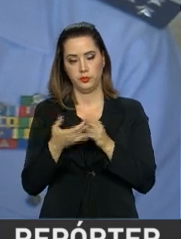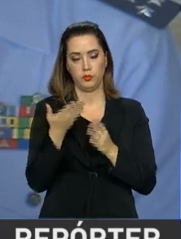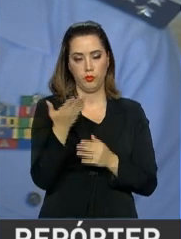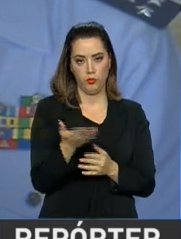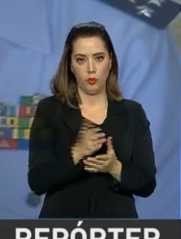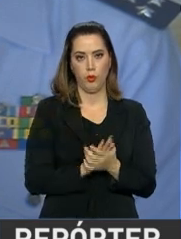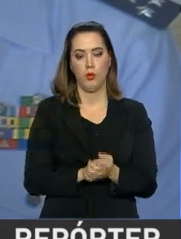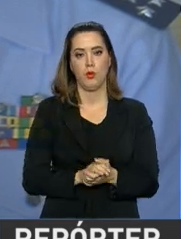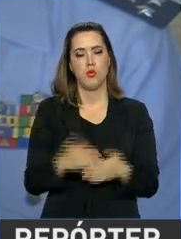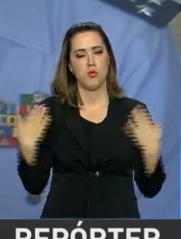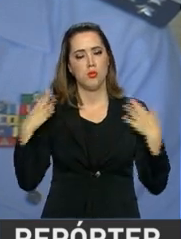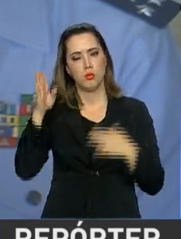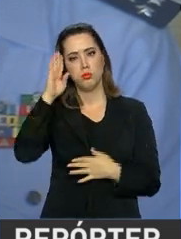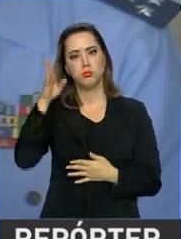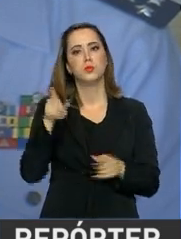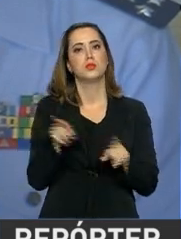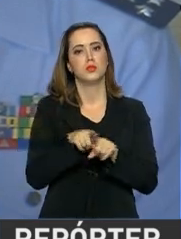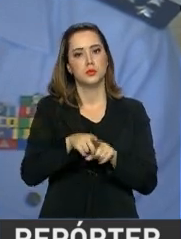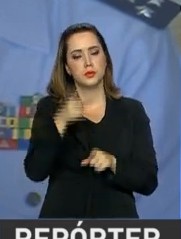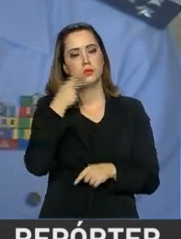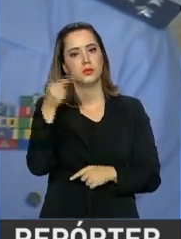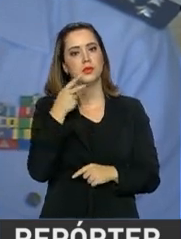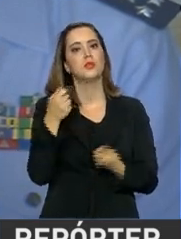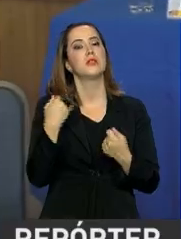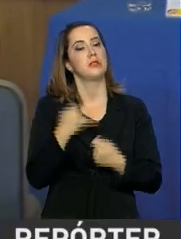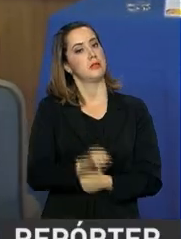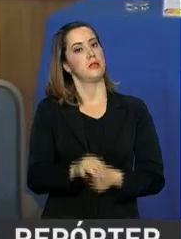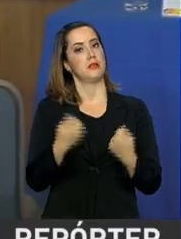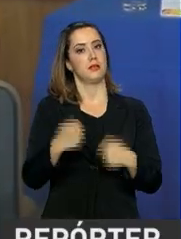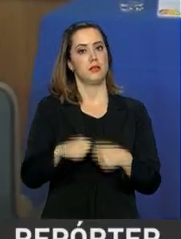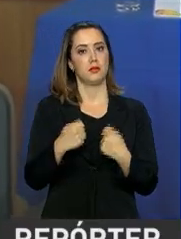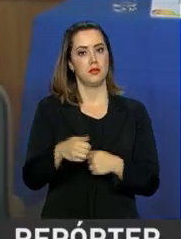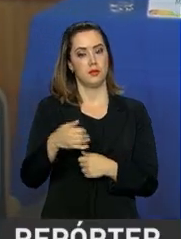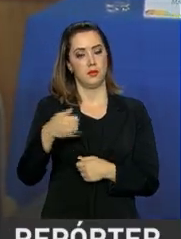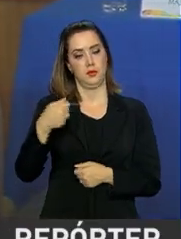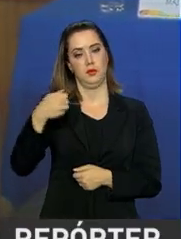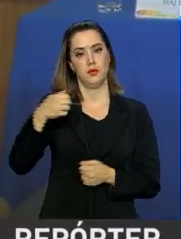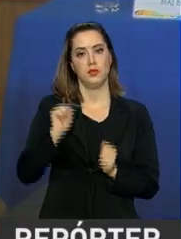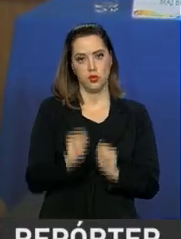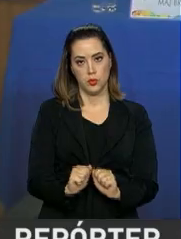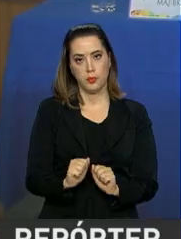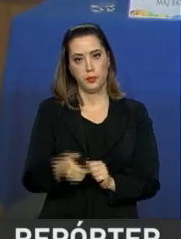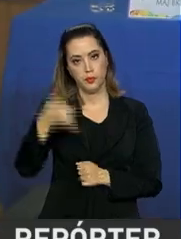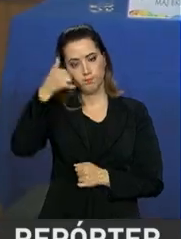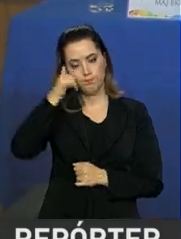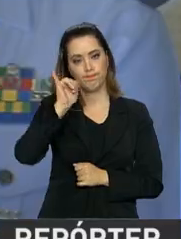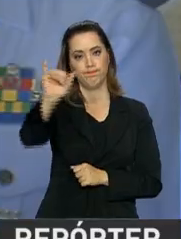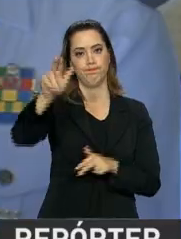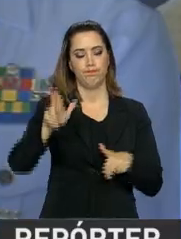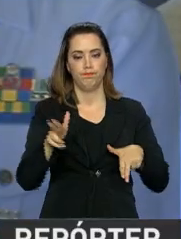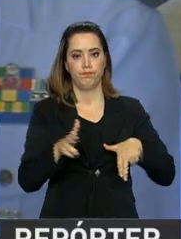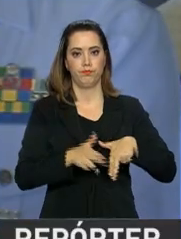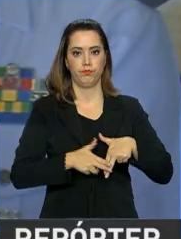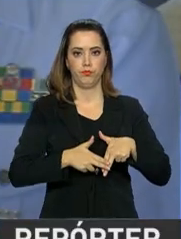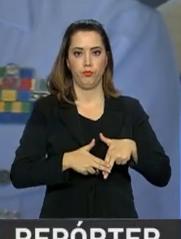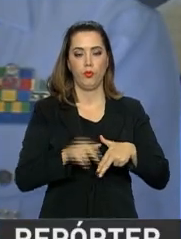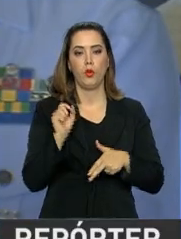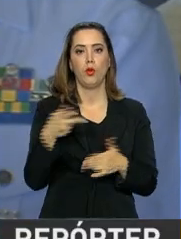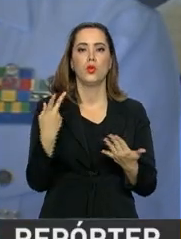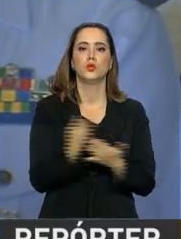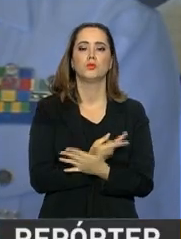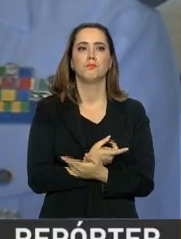Aquino, as Forças Armadas também estão preparadas para evitar e combater ataques terroristas. As ações